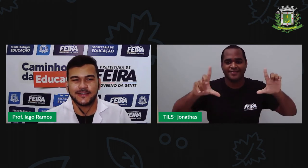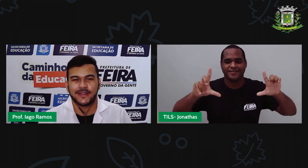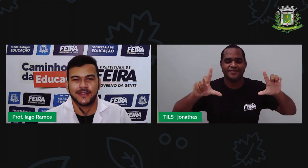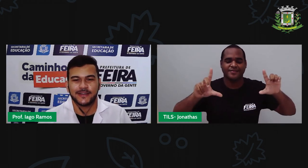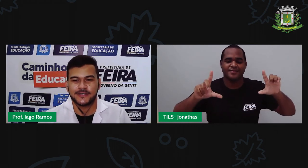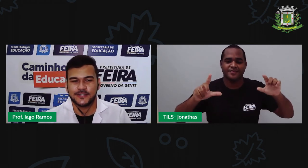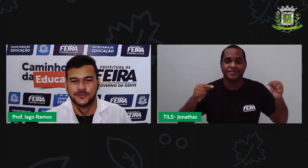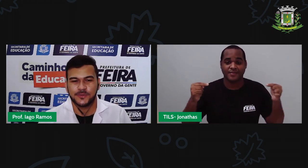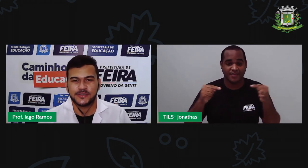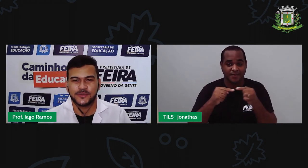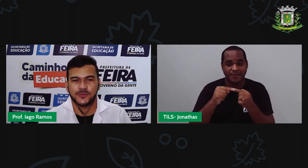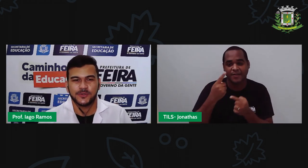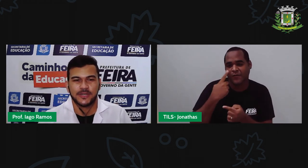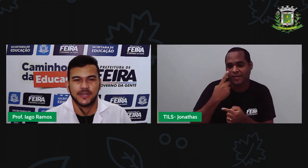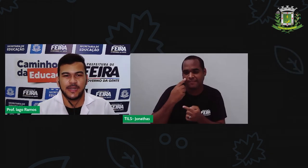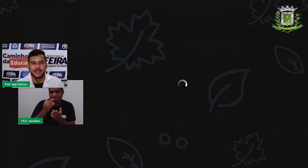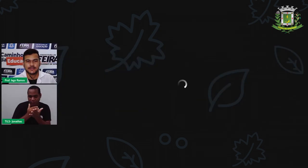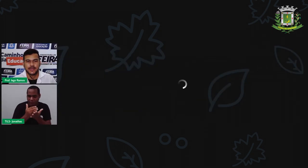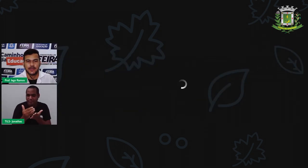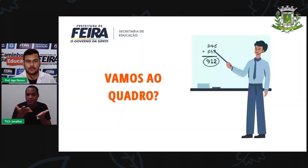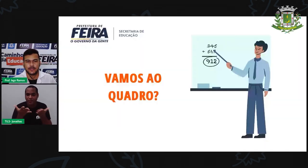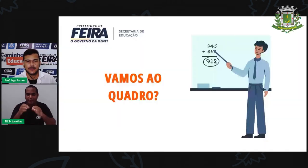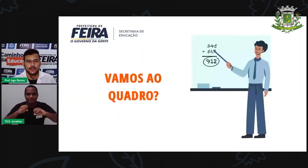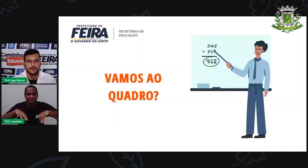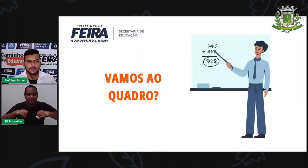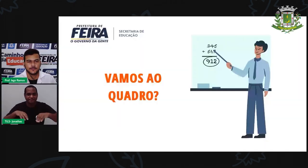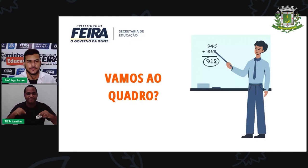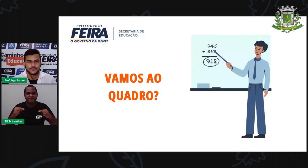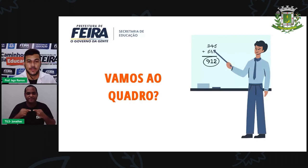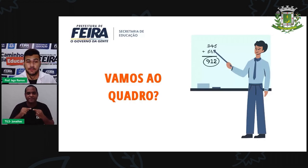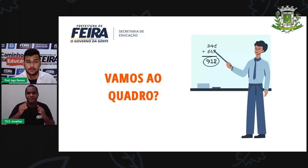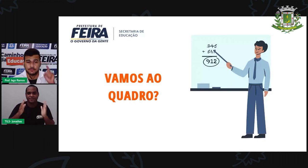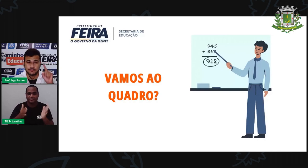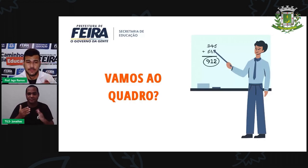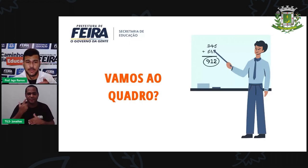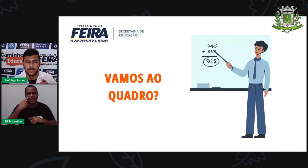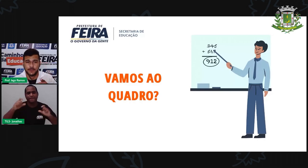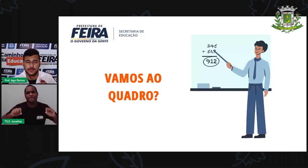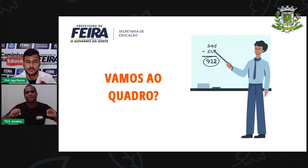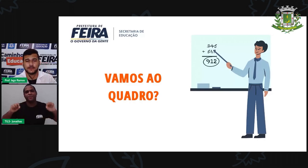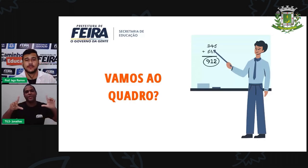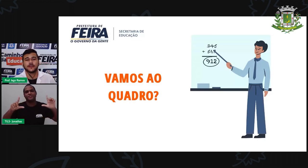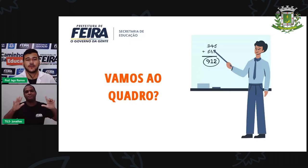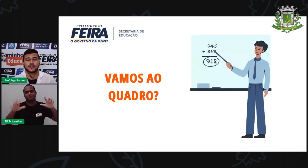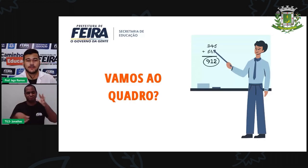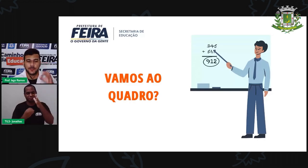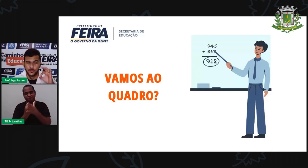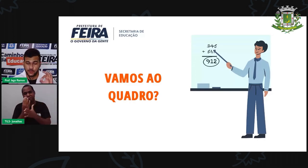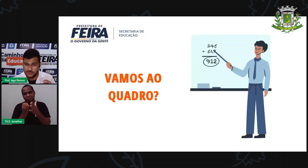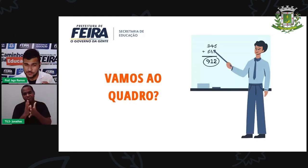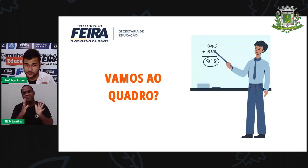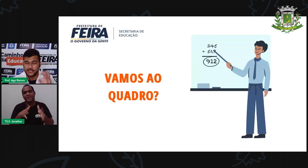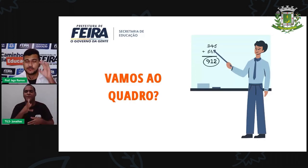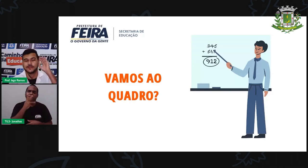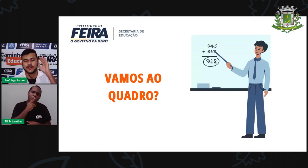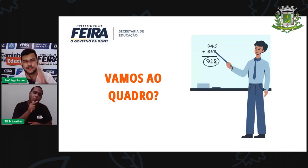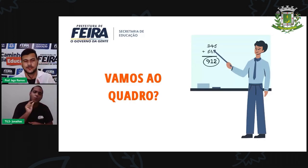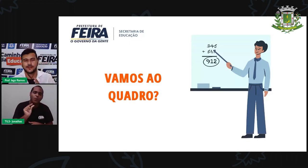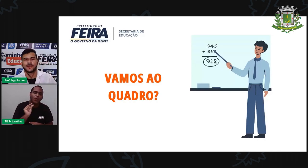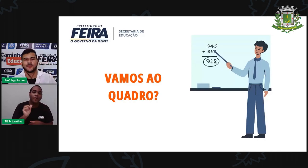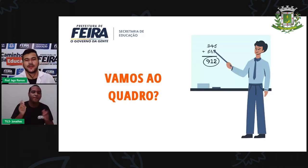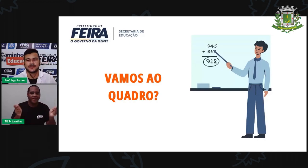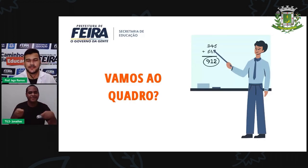que é a tela que a gente começou essa aula aqui. Está vendo? Ela apareceu aí agora, demorou mais um pouquinho,